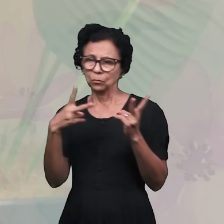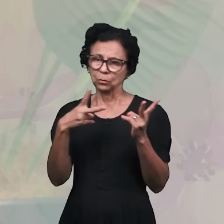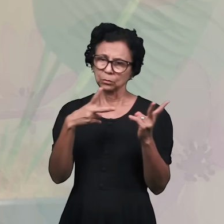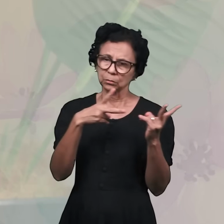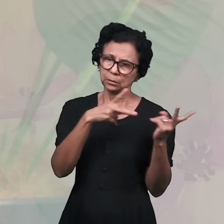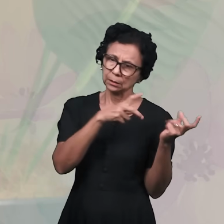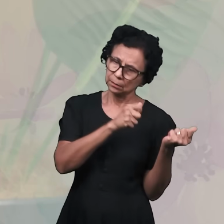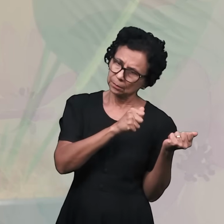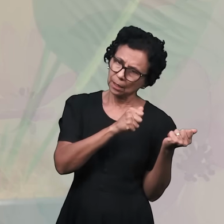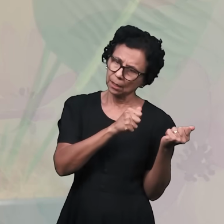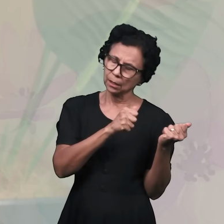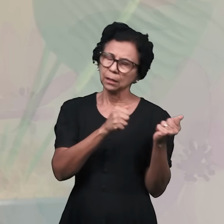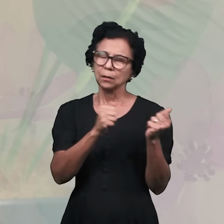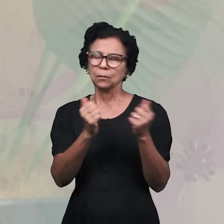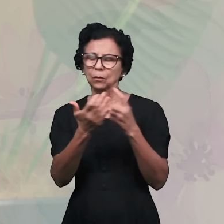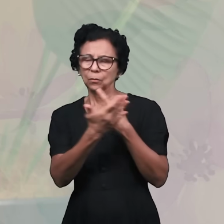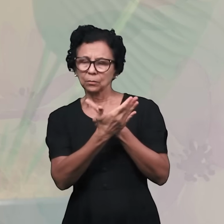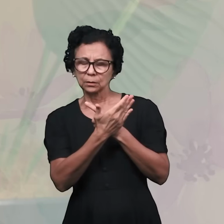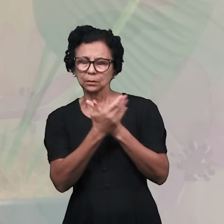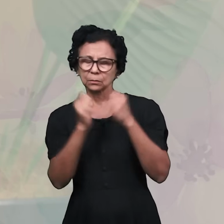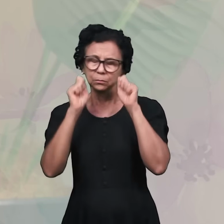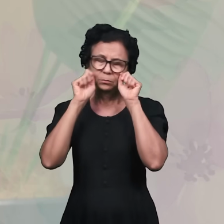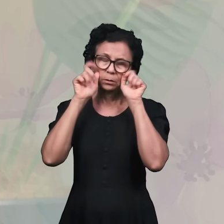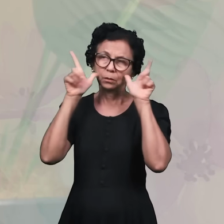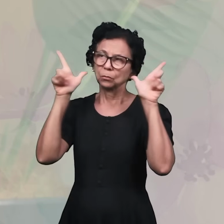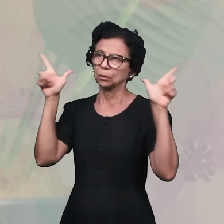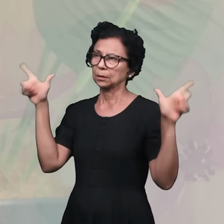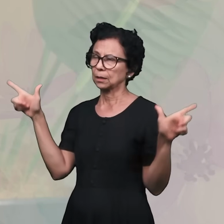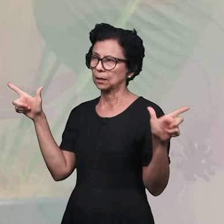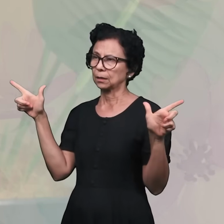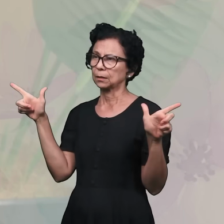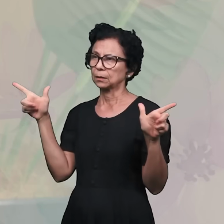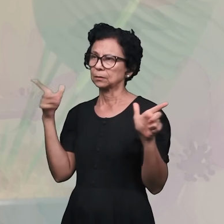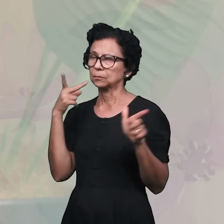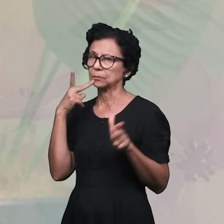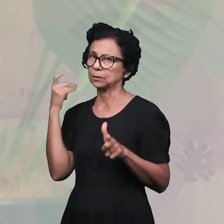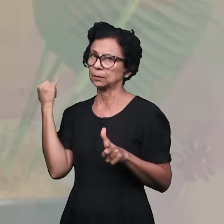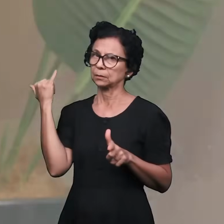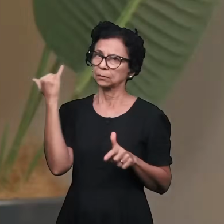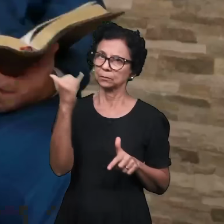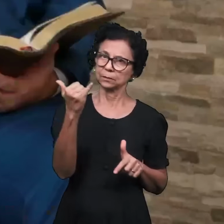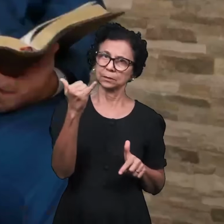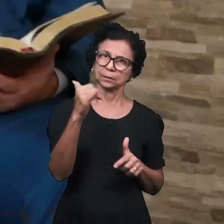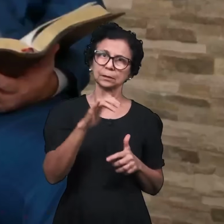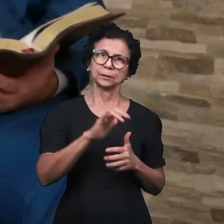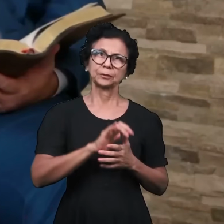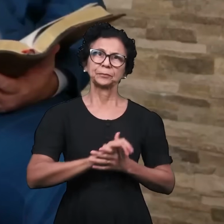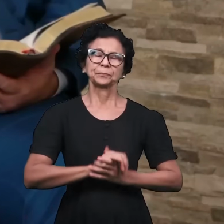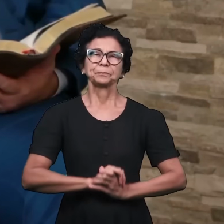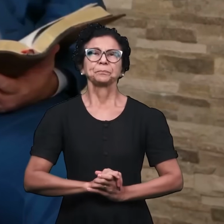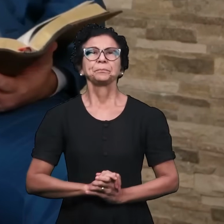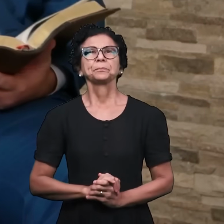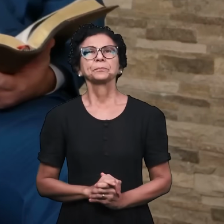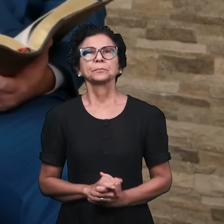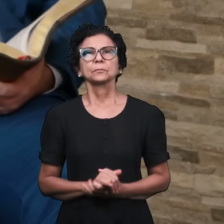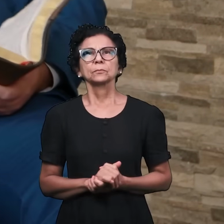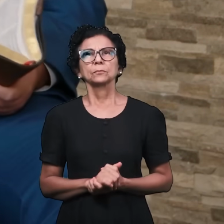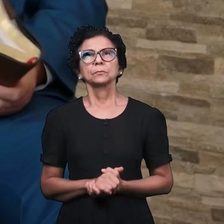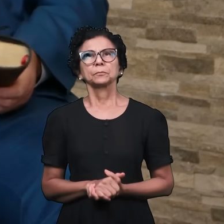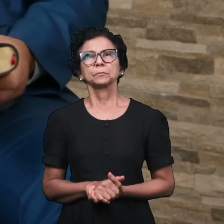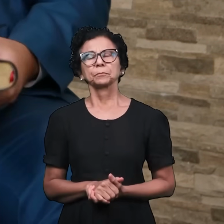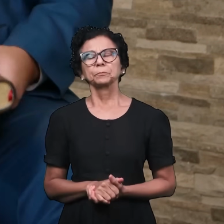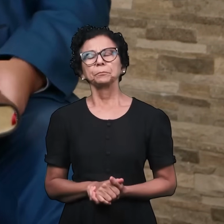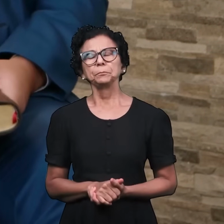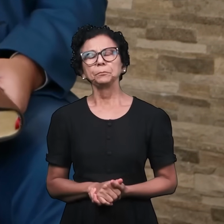guardará. Quando acordares, falará contigo. Pastor Fernando. Pastor Márcio,